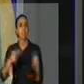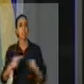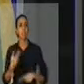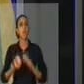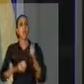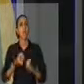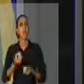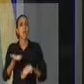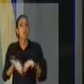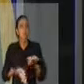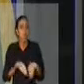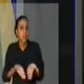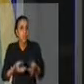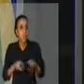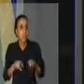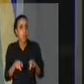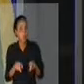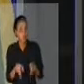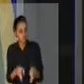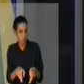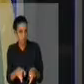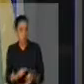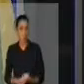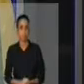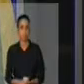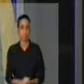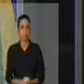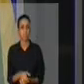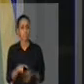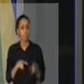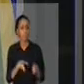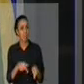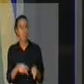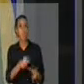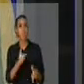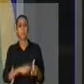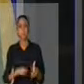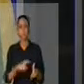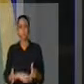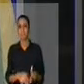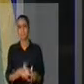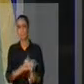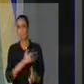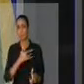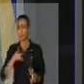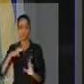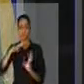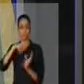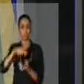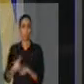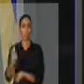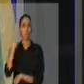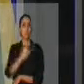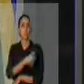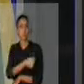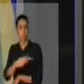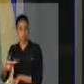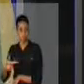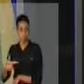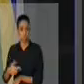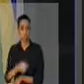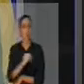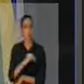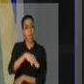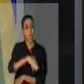que muito nos aflige a cada dia. O câncer é um problema de saúde global. Em 2012, de acordo com a